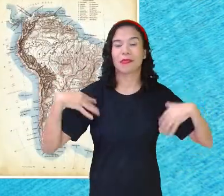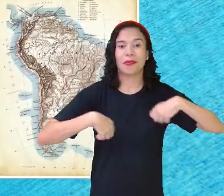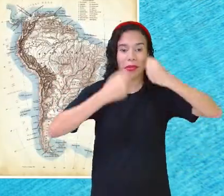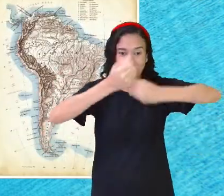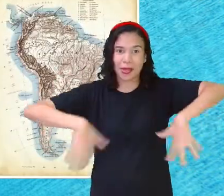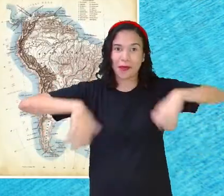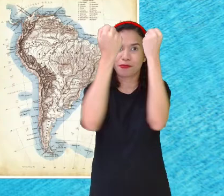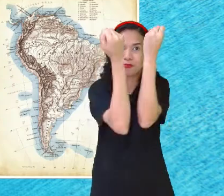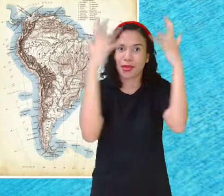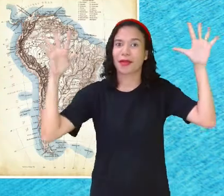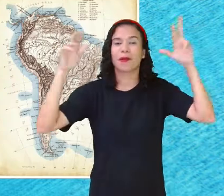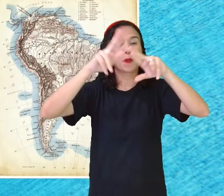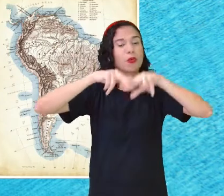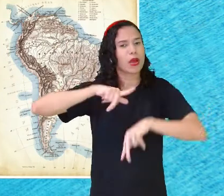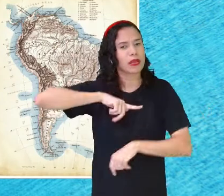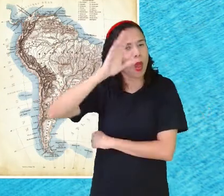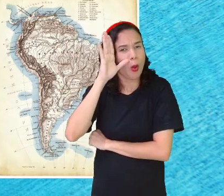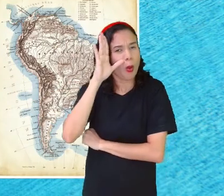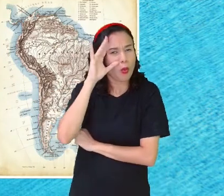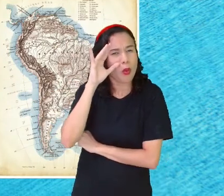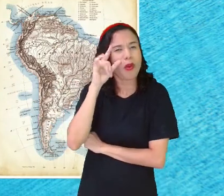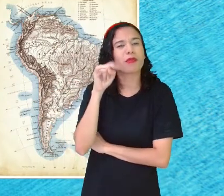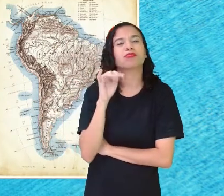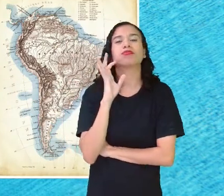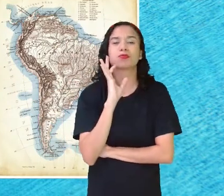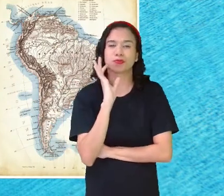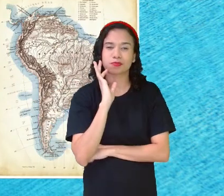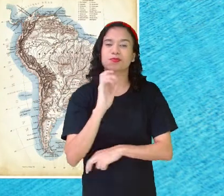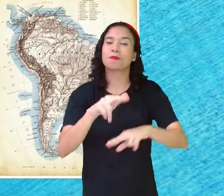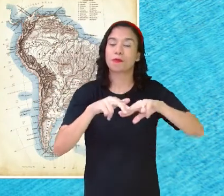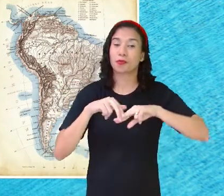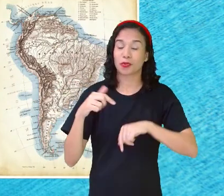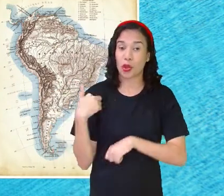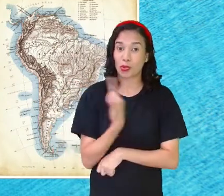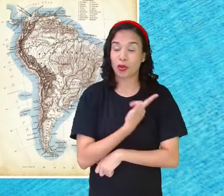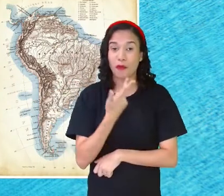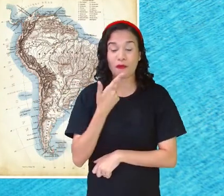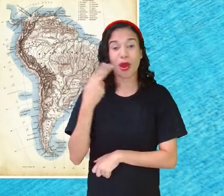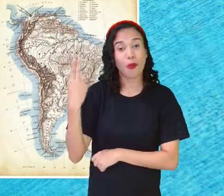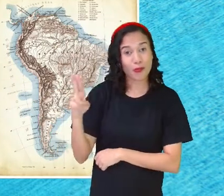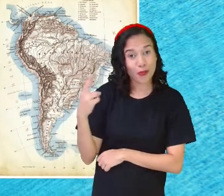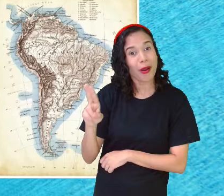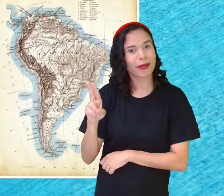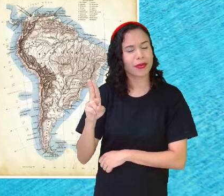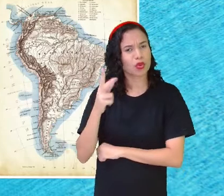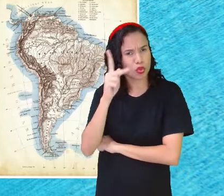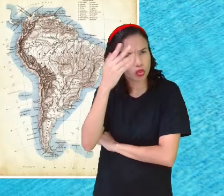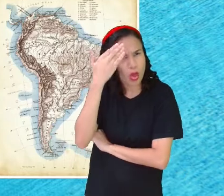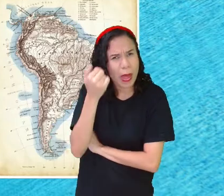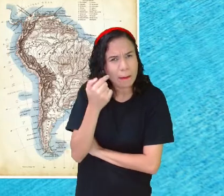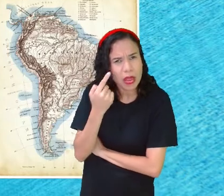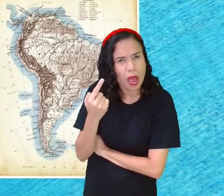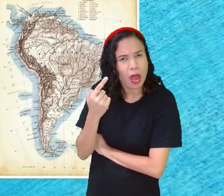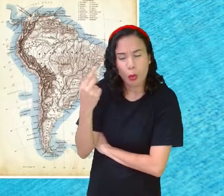Olha, e temos algumas curiosidades bastante interessantes acerca do Uruguai. Você sabia que o